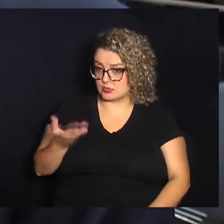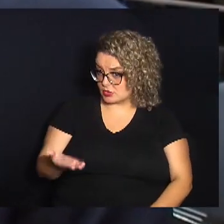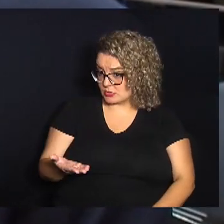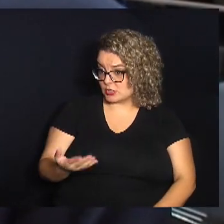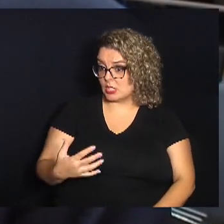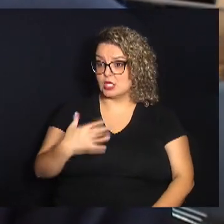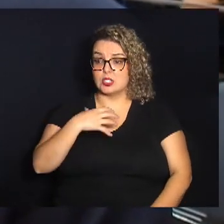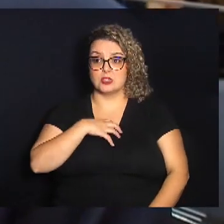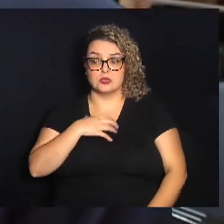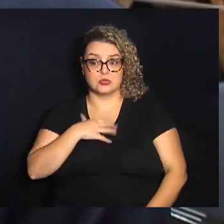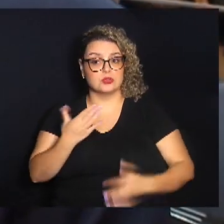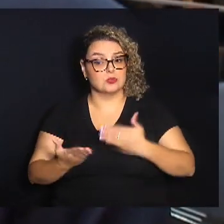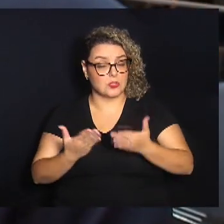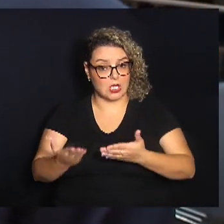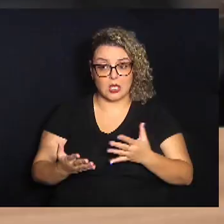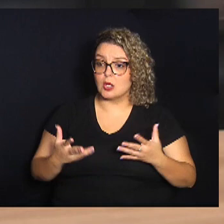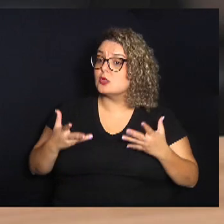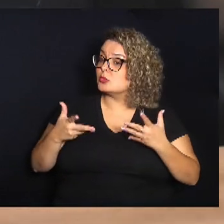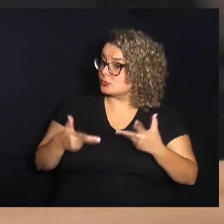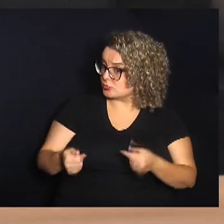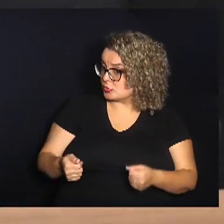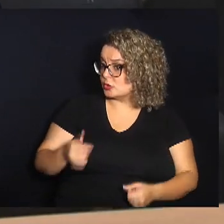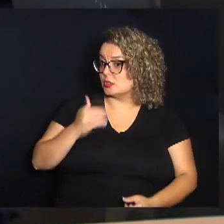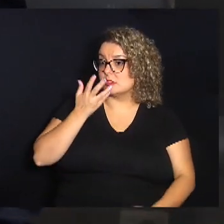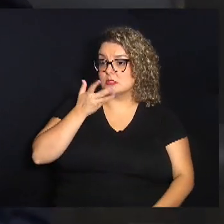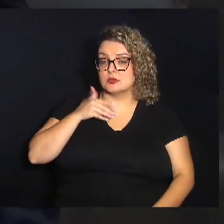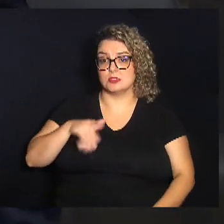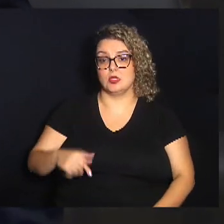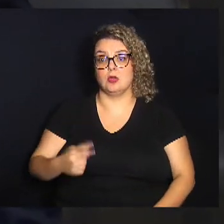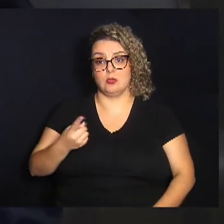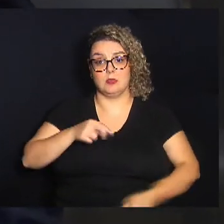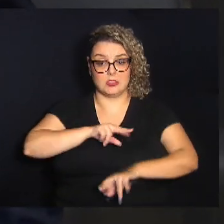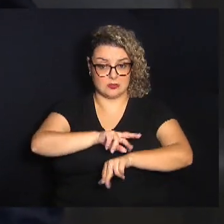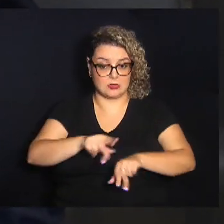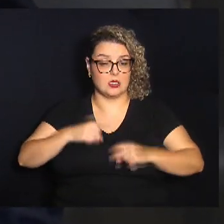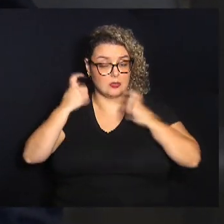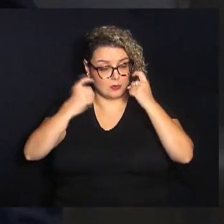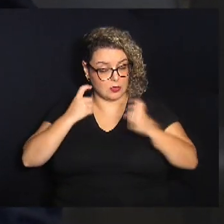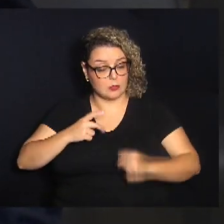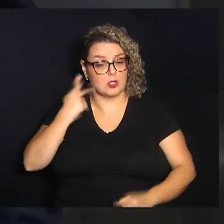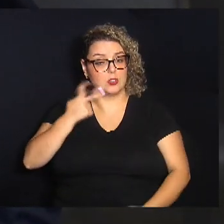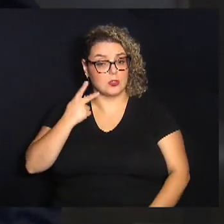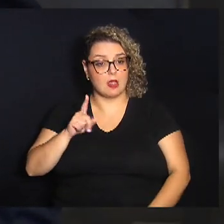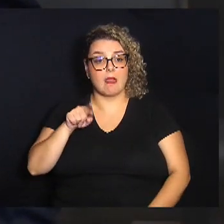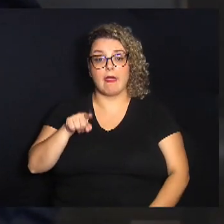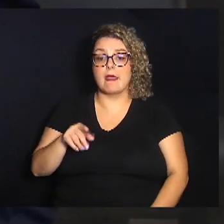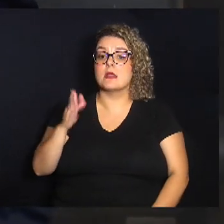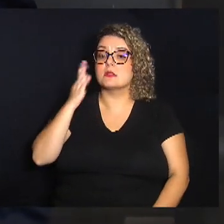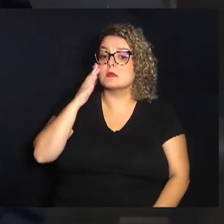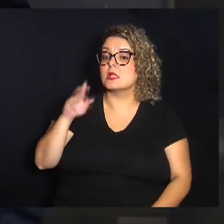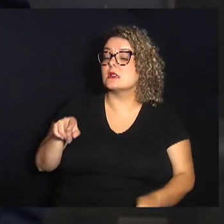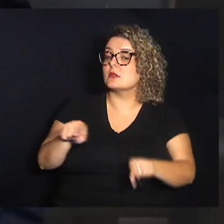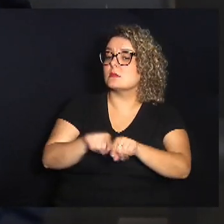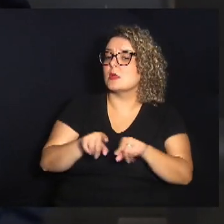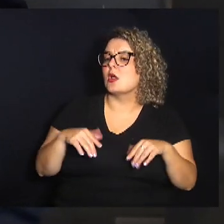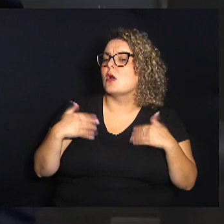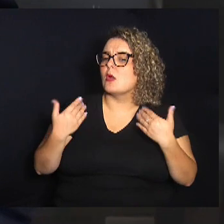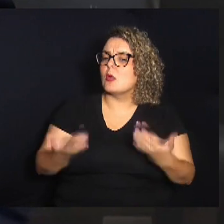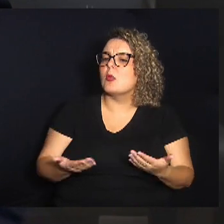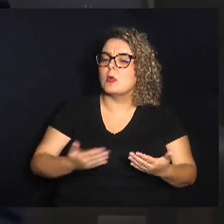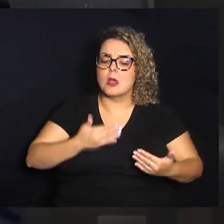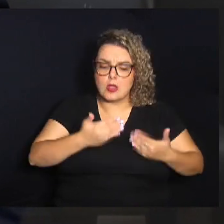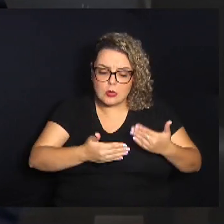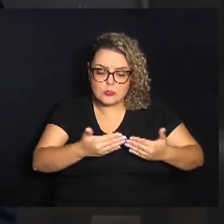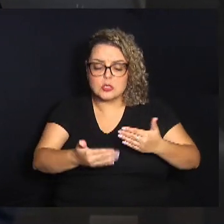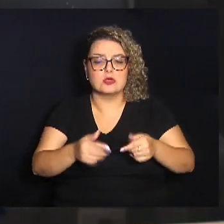como eles vão lidar com todas essas crianças. Uma das preocupações do parlamentar é saber também qual é o processo